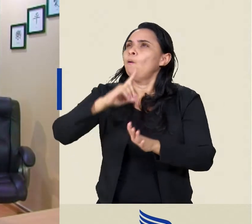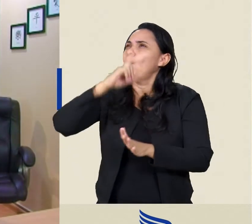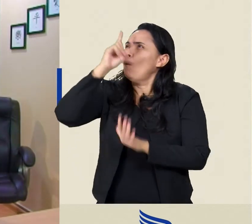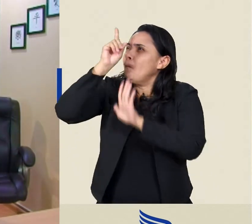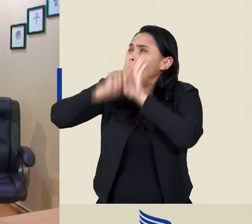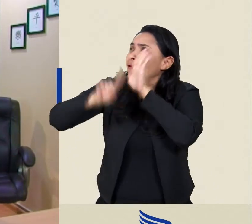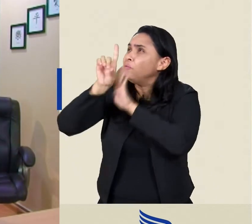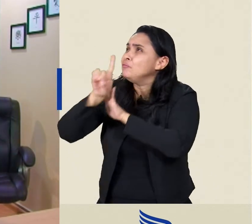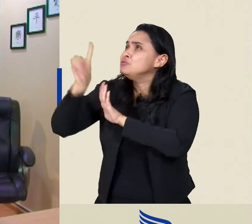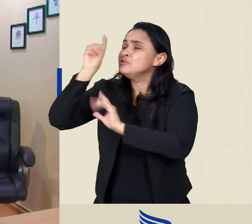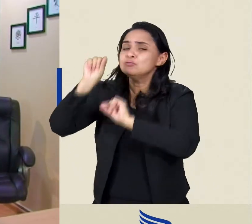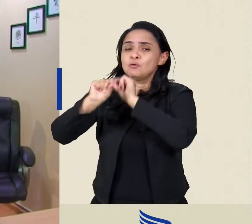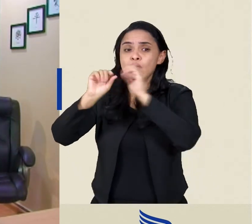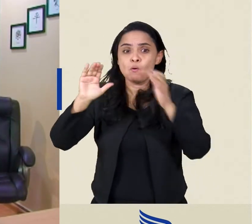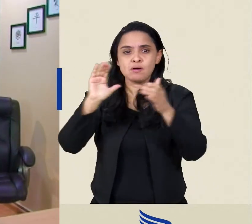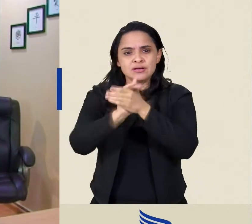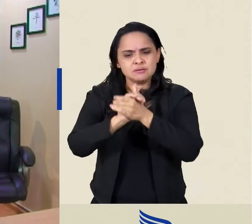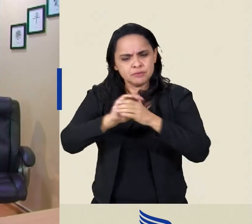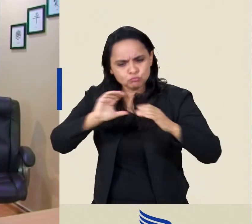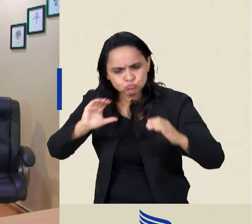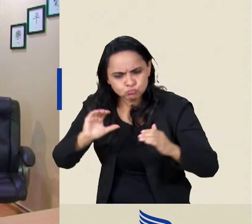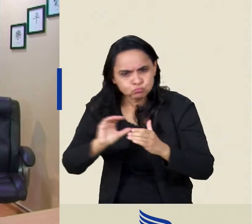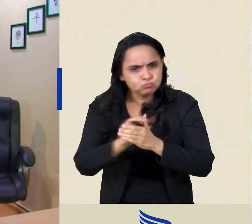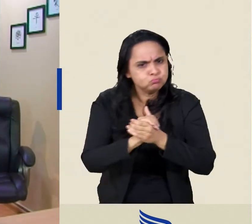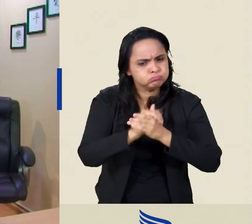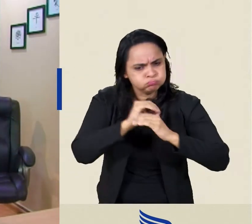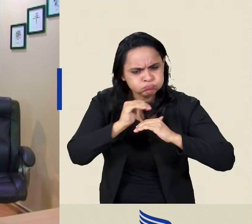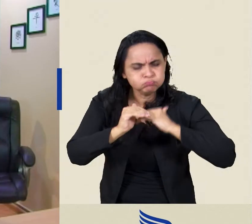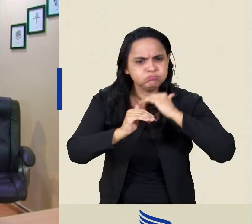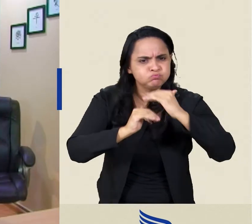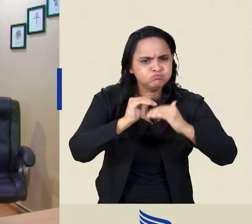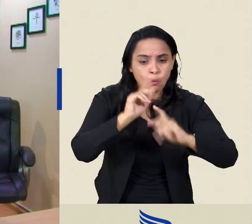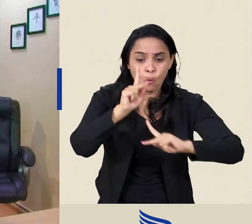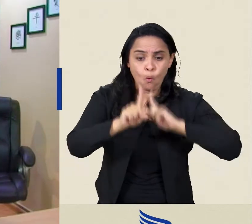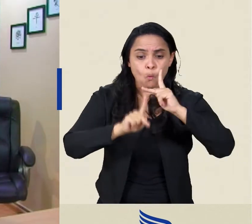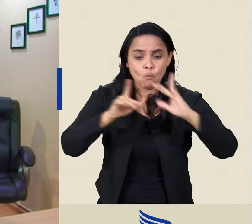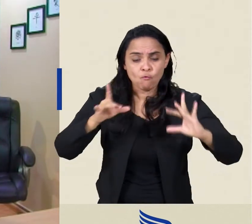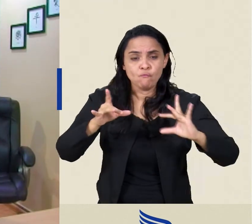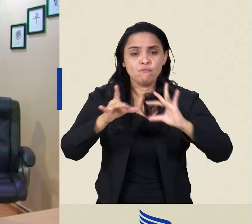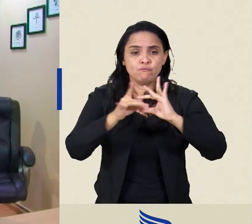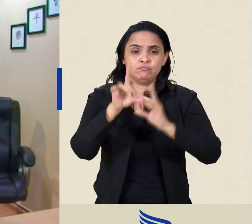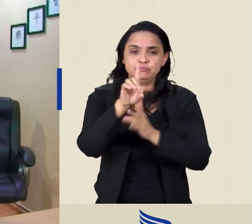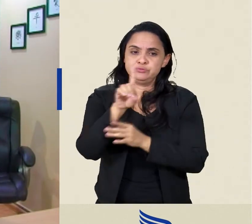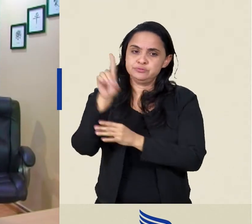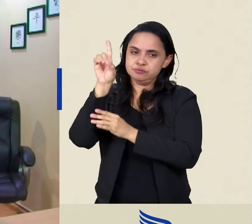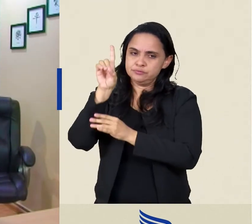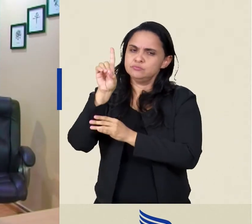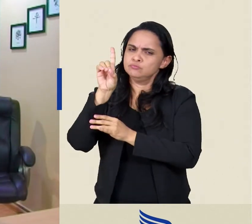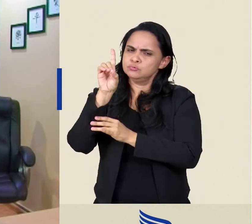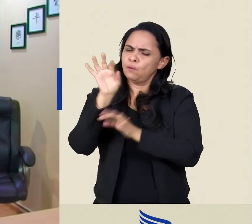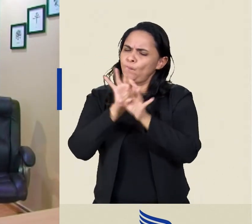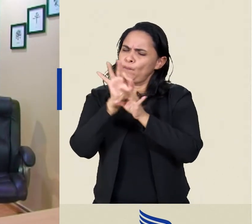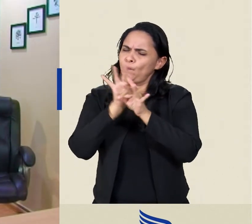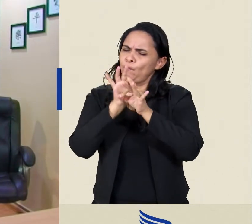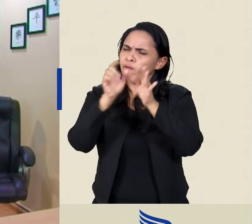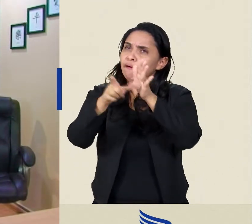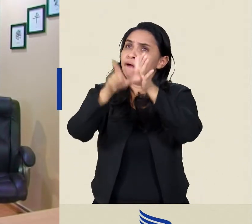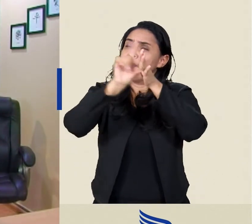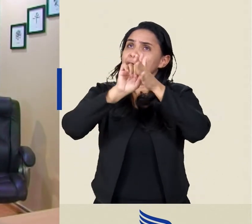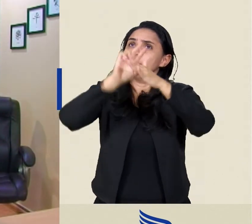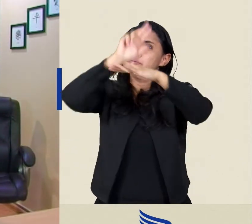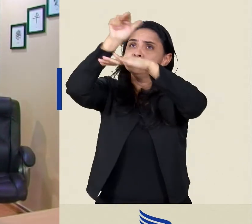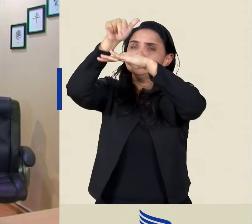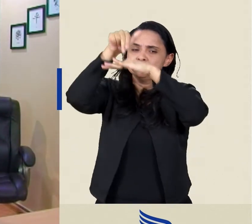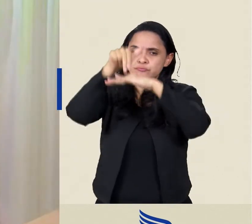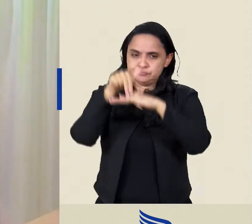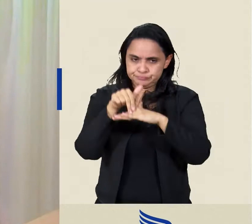condição original entre o povo de Deus, antes da segunda vinda de Cristo. Atos capítulo 3, versículo